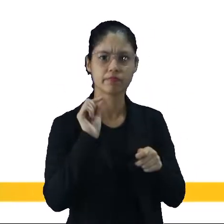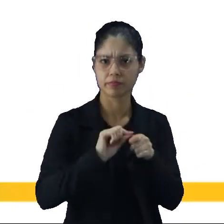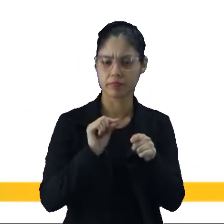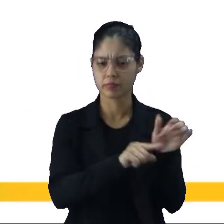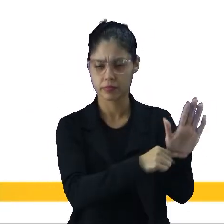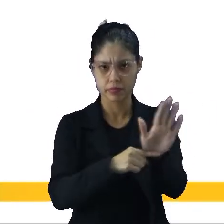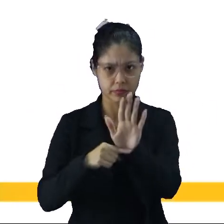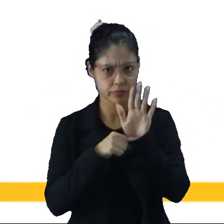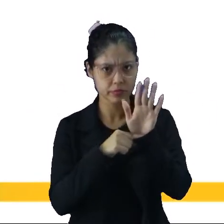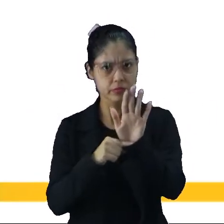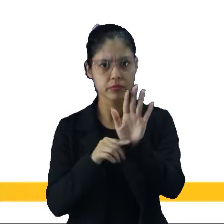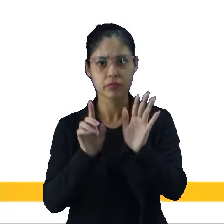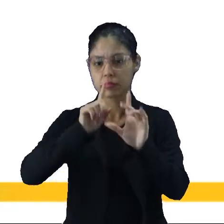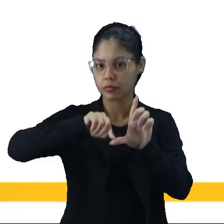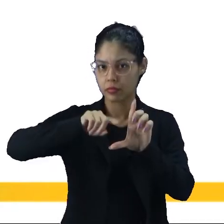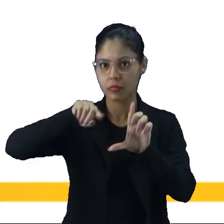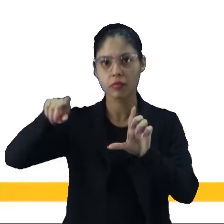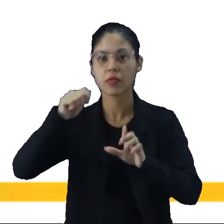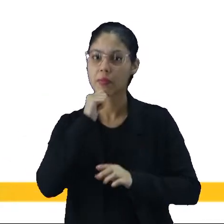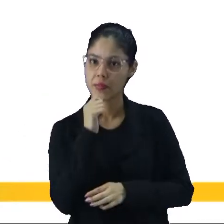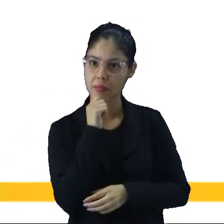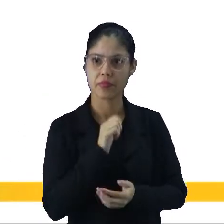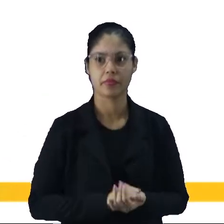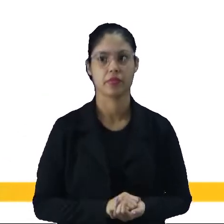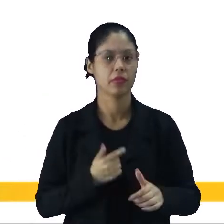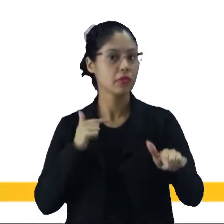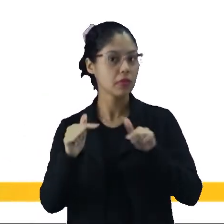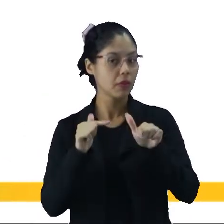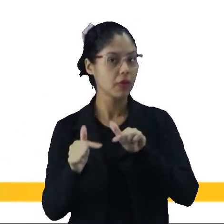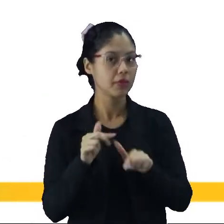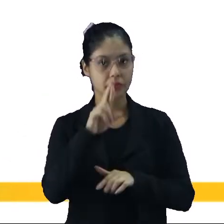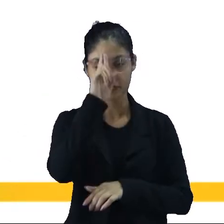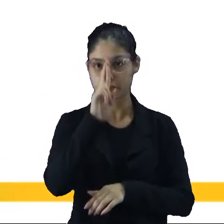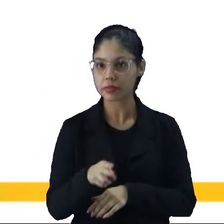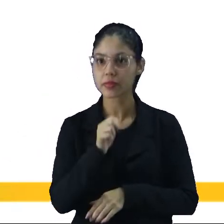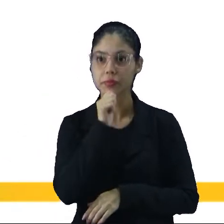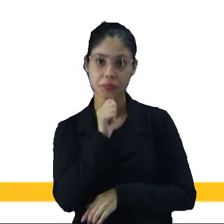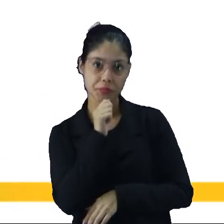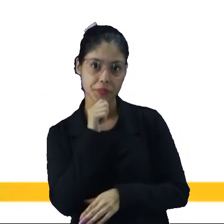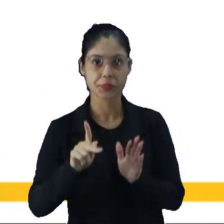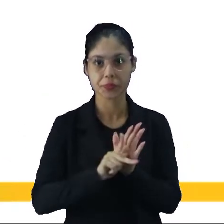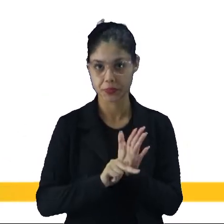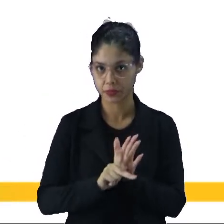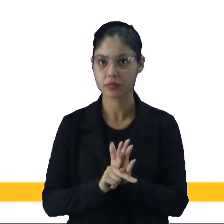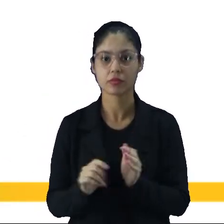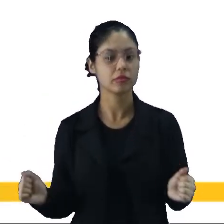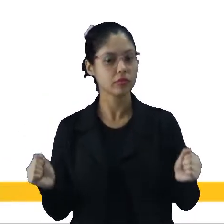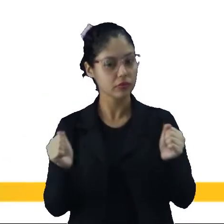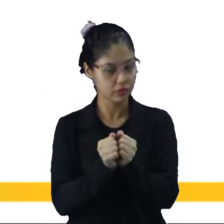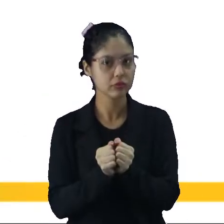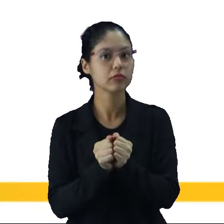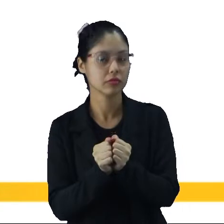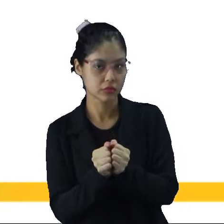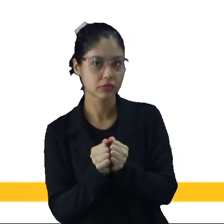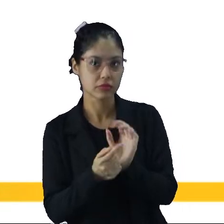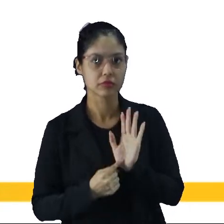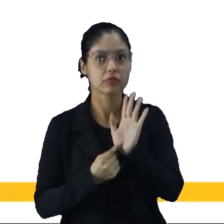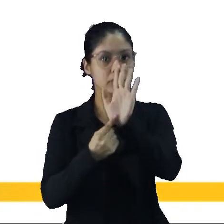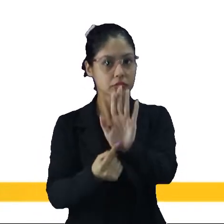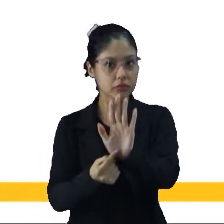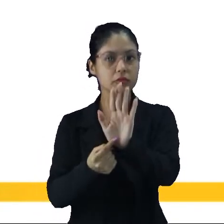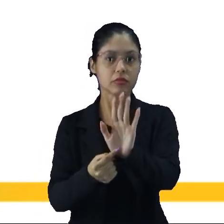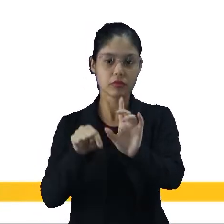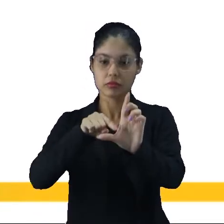a representação gráfica. Preste atenção, a gente vai trabalhar a razão trigonométrica correspondente junto com a